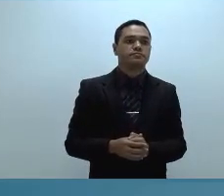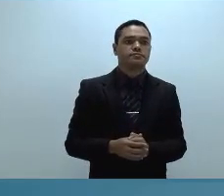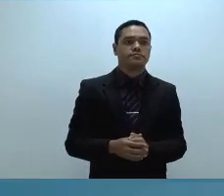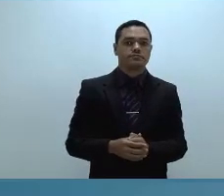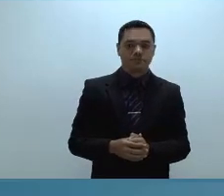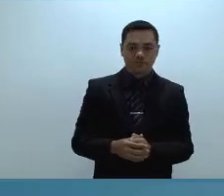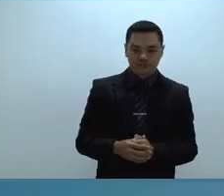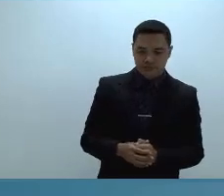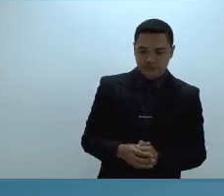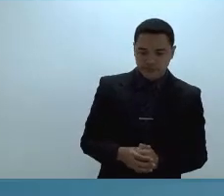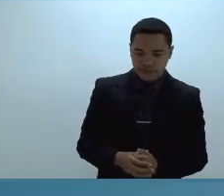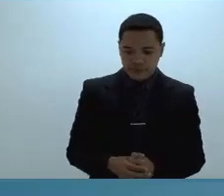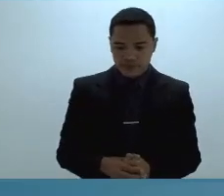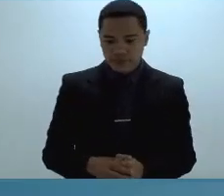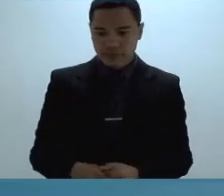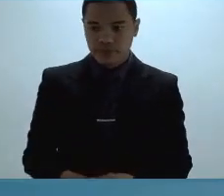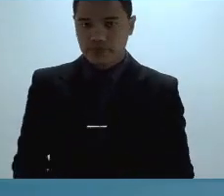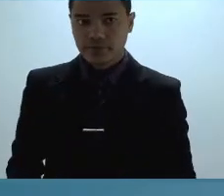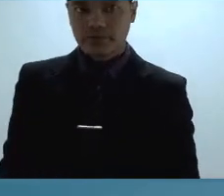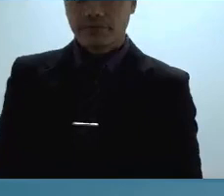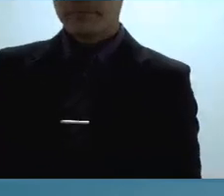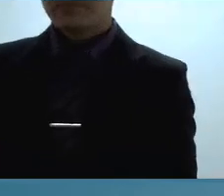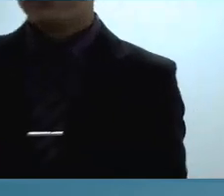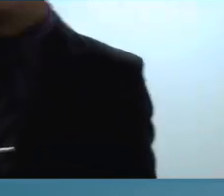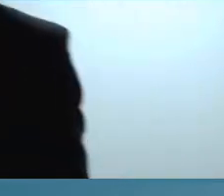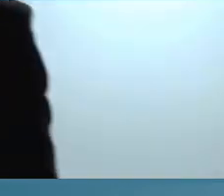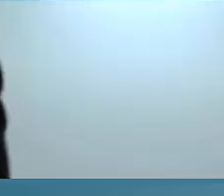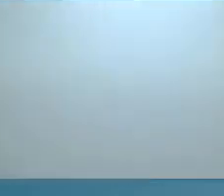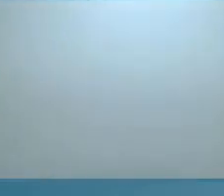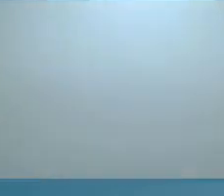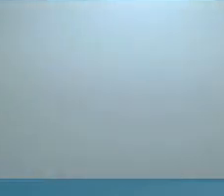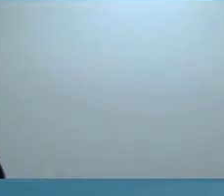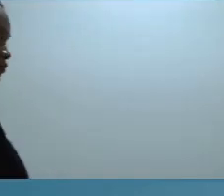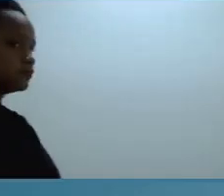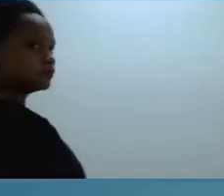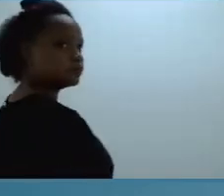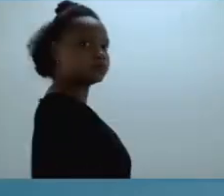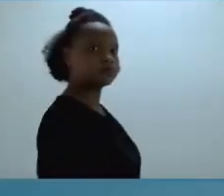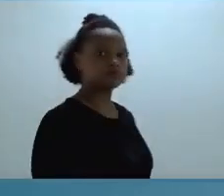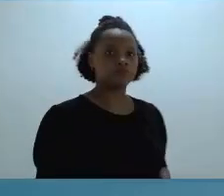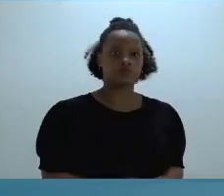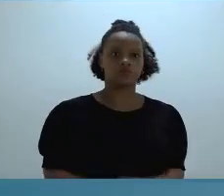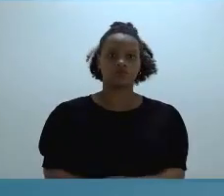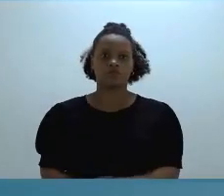Presidente, pela ordem, presidente, pela ordem. Matéria de fato, são esclarecimentos.